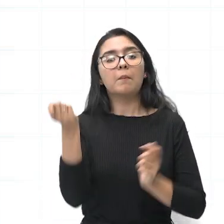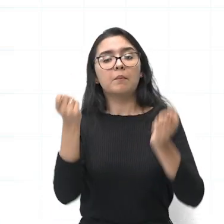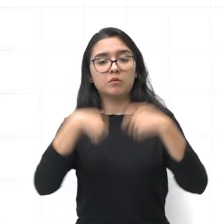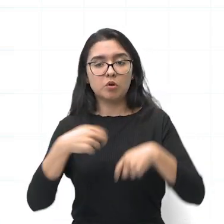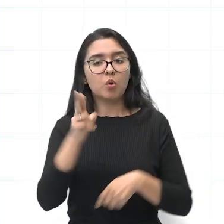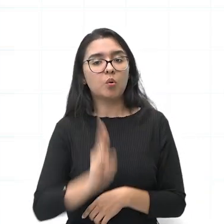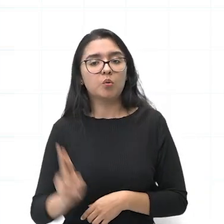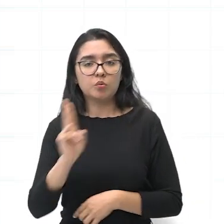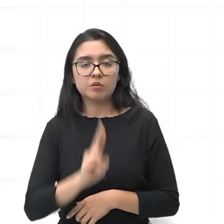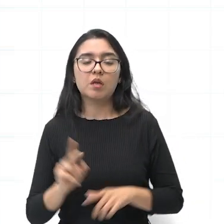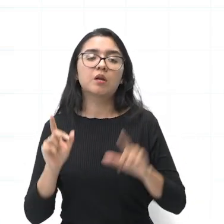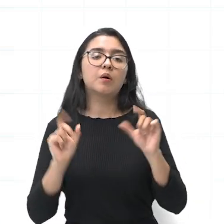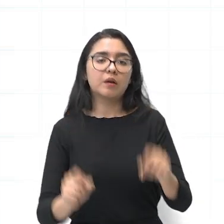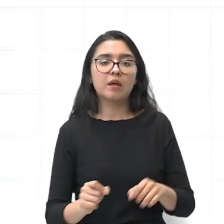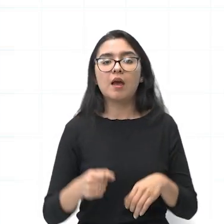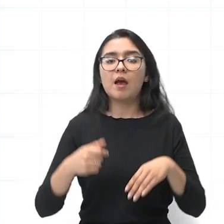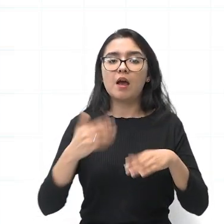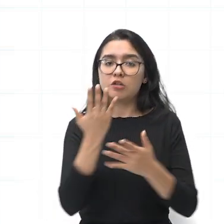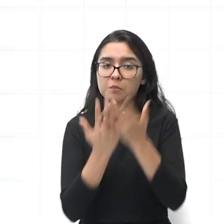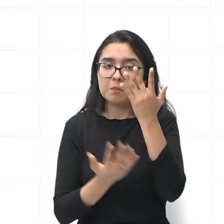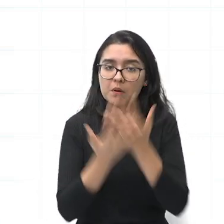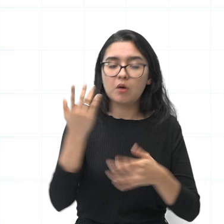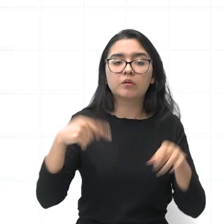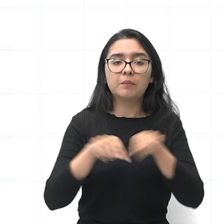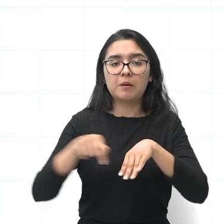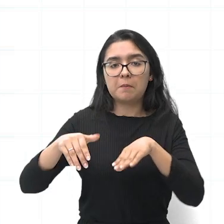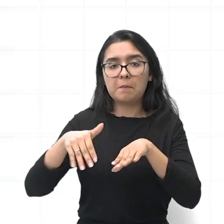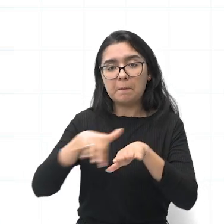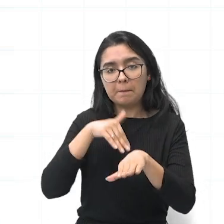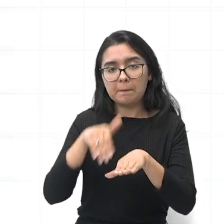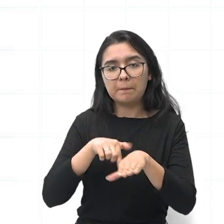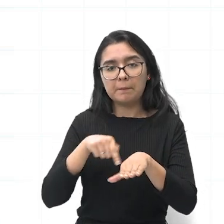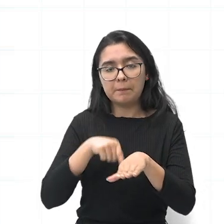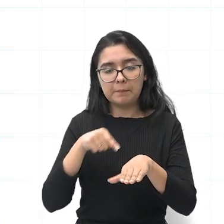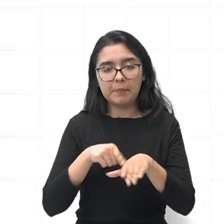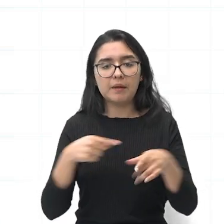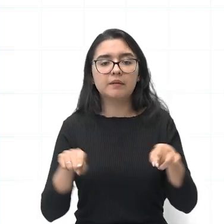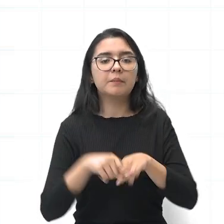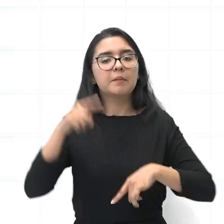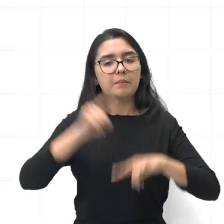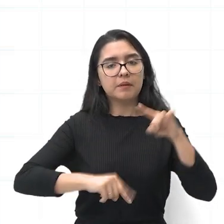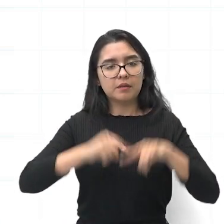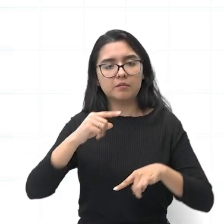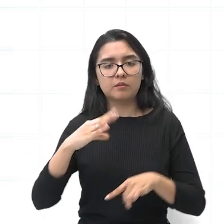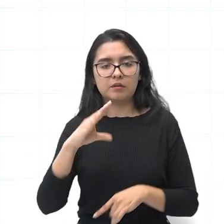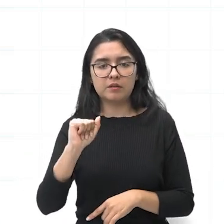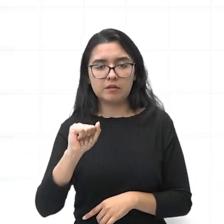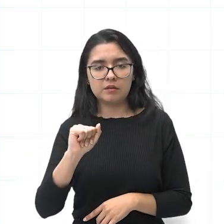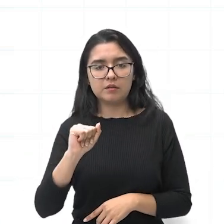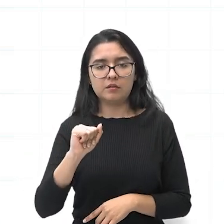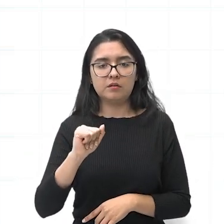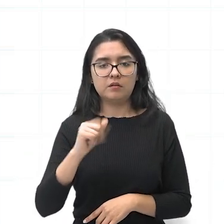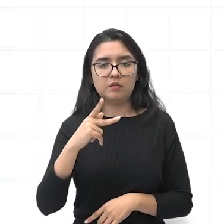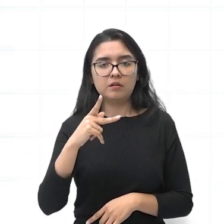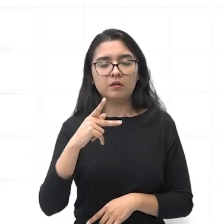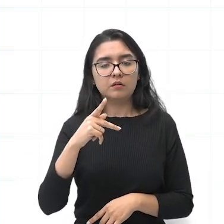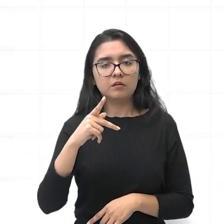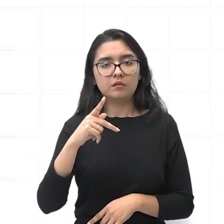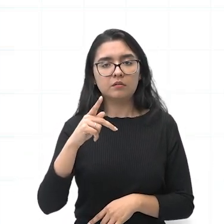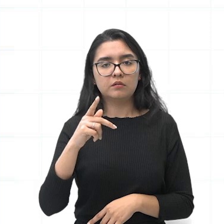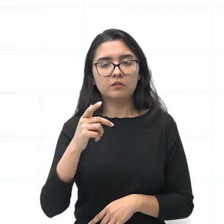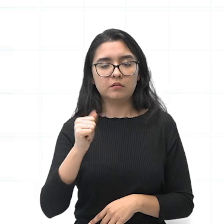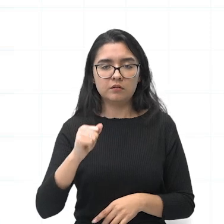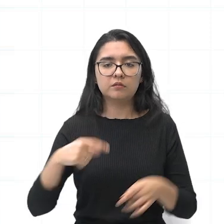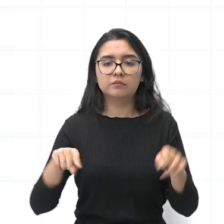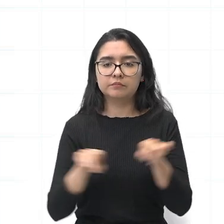usar as mãos, os pés e instrumentos de auxílio, que são chamados aí as calhas, que vão dar um pouco de propulsão, de